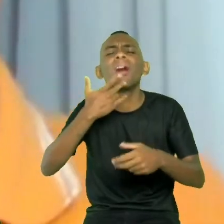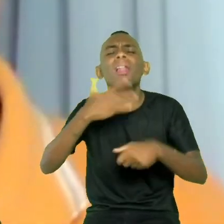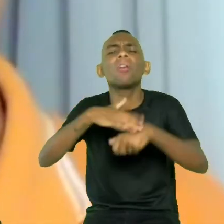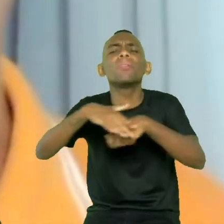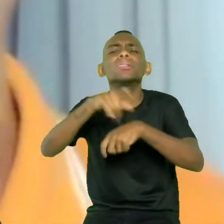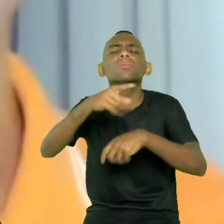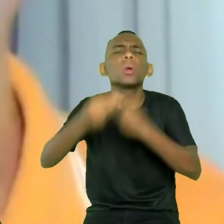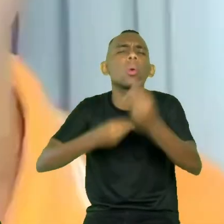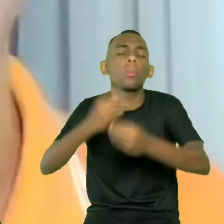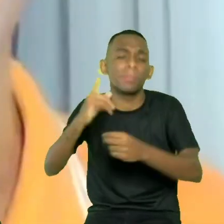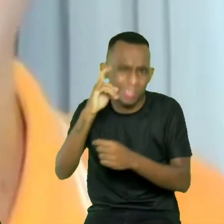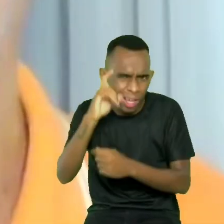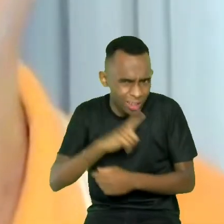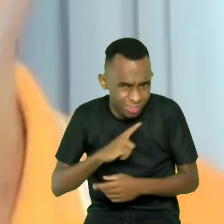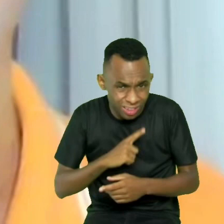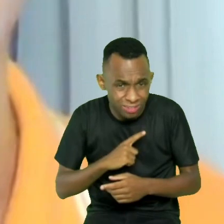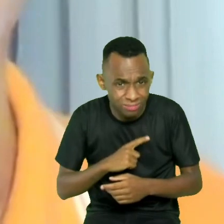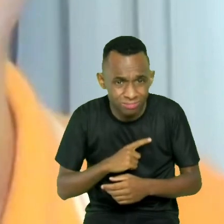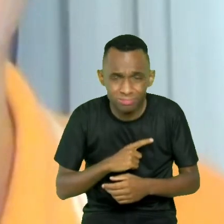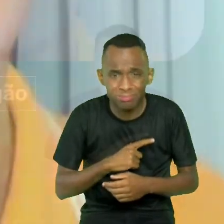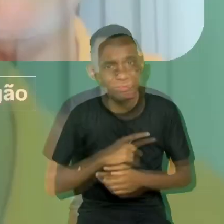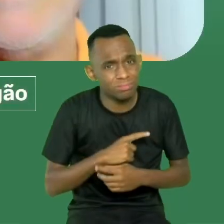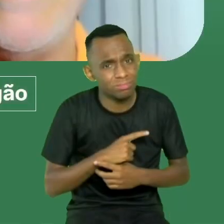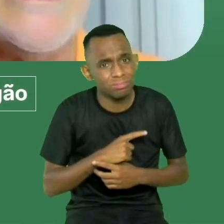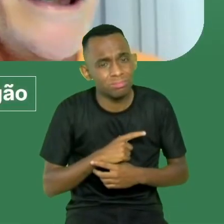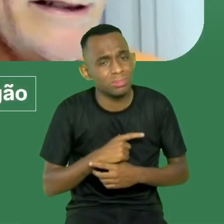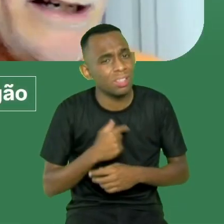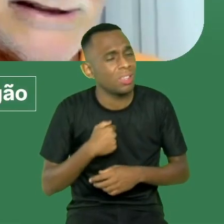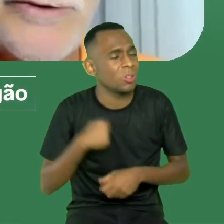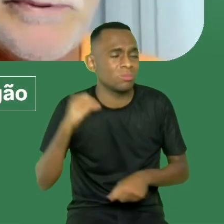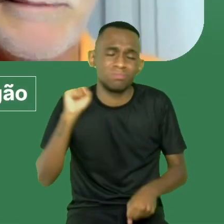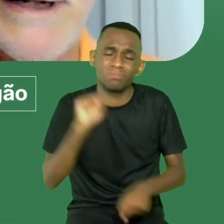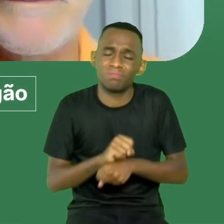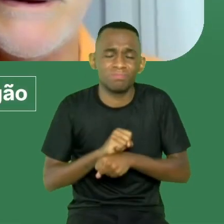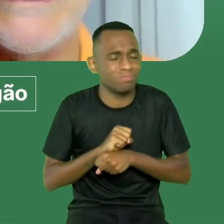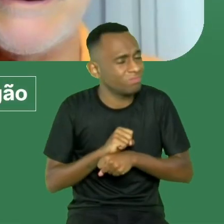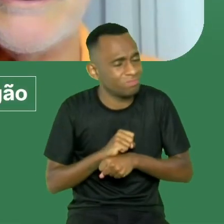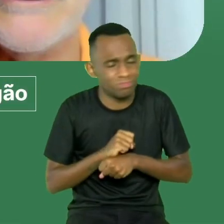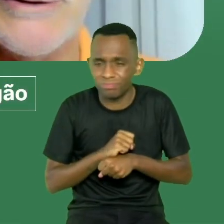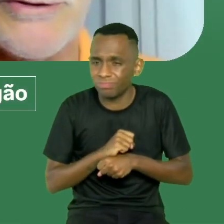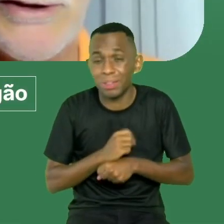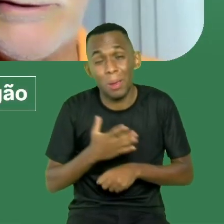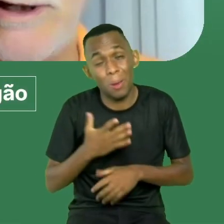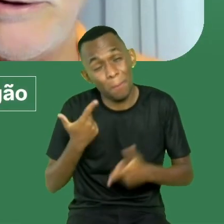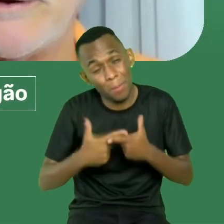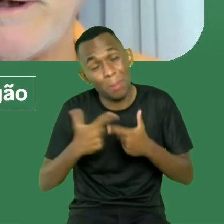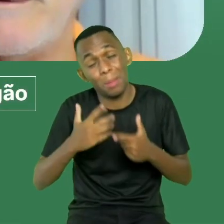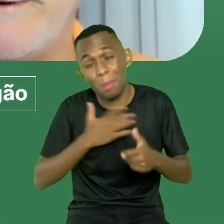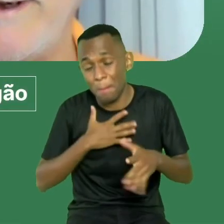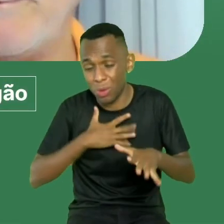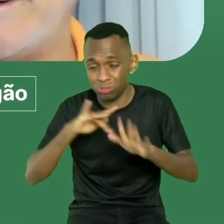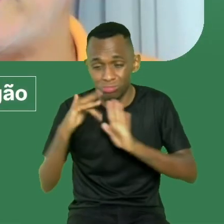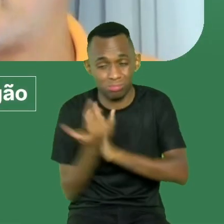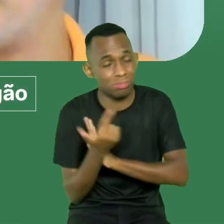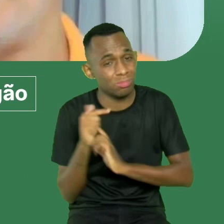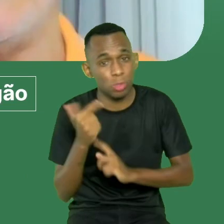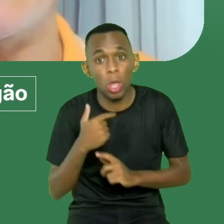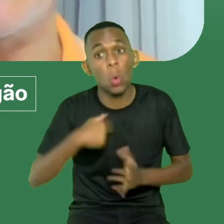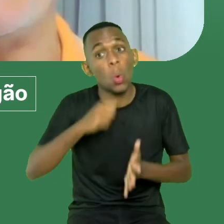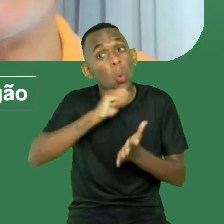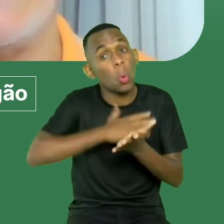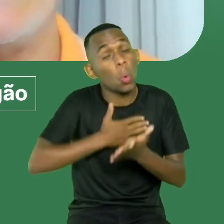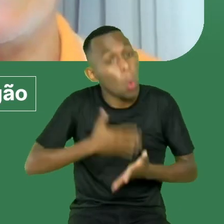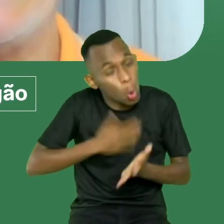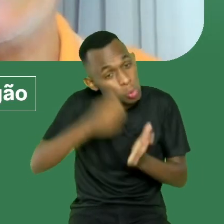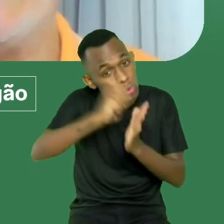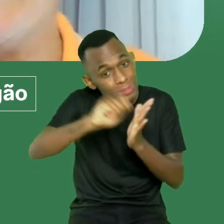um Instagram Não, ou deixar algum eu contato? fico meio na minha caverna. Esse é um problema. Eu gosto tanto de escrever, mas